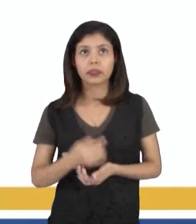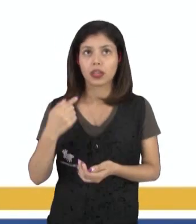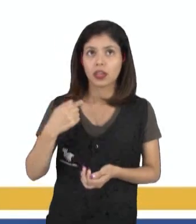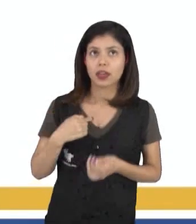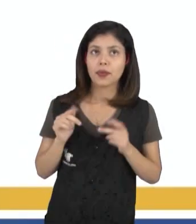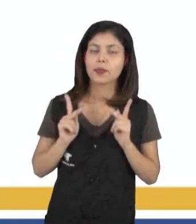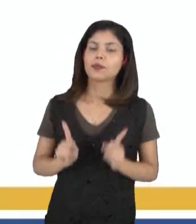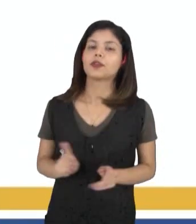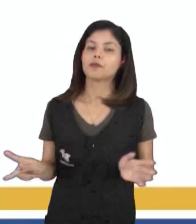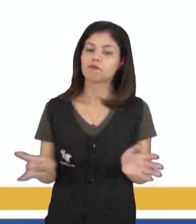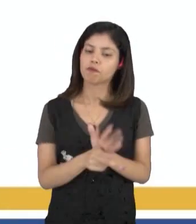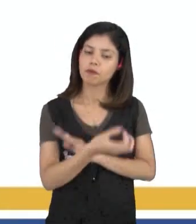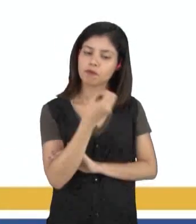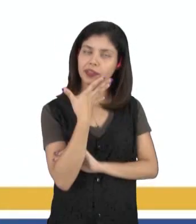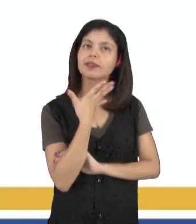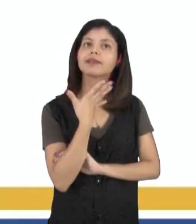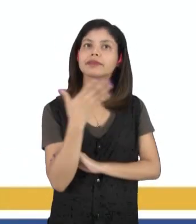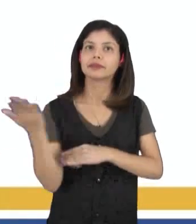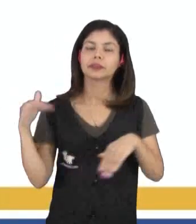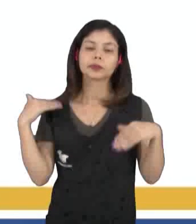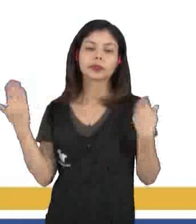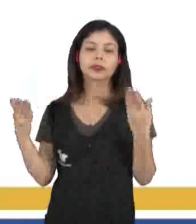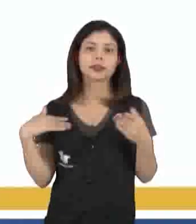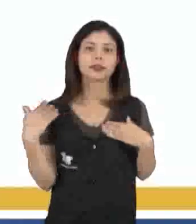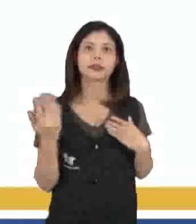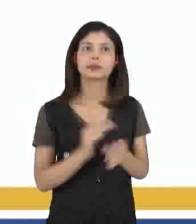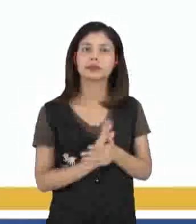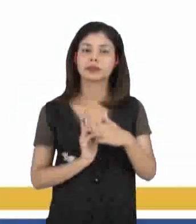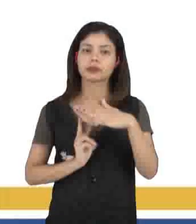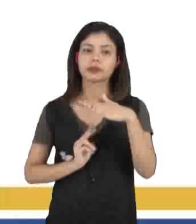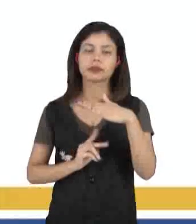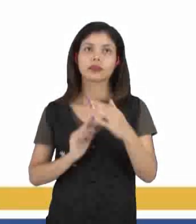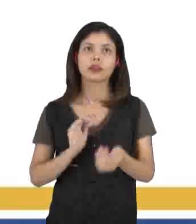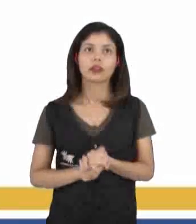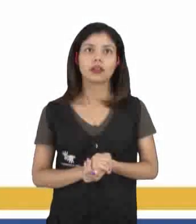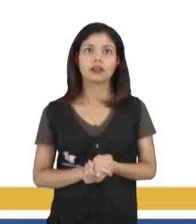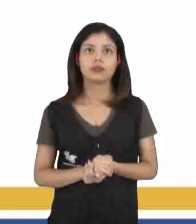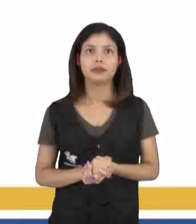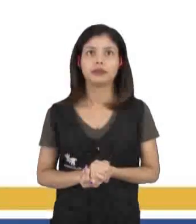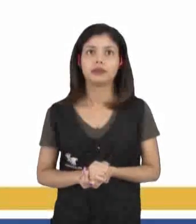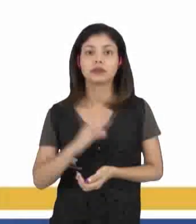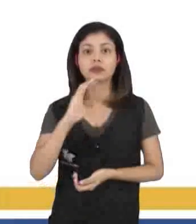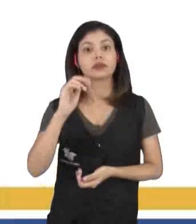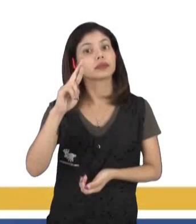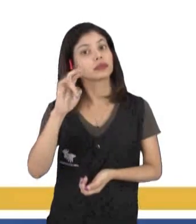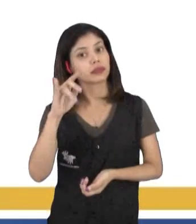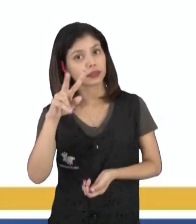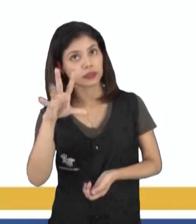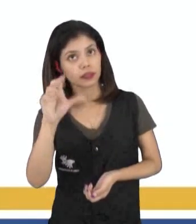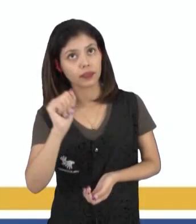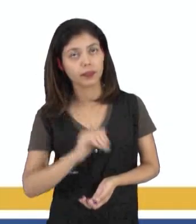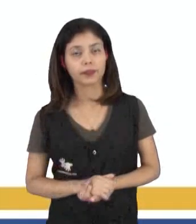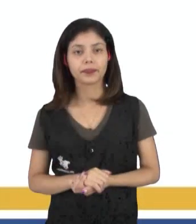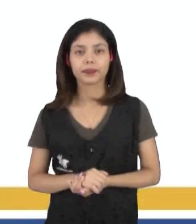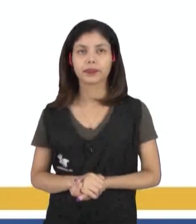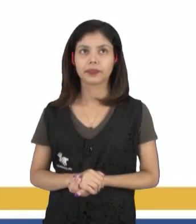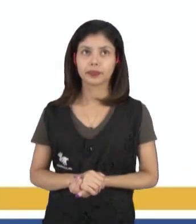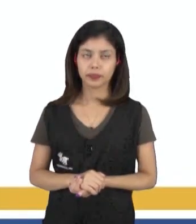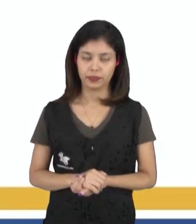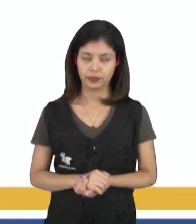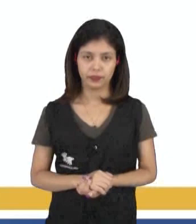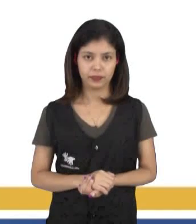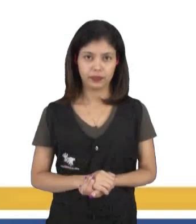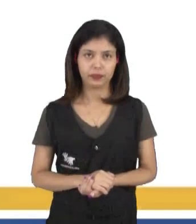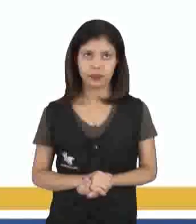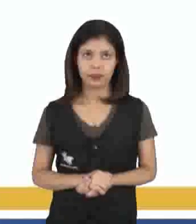me comportei tão bem que pude passear no parque. E aí, oração subordinada adverbial consecutiva,